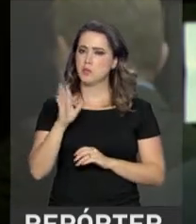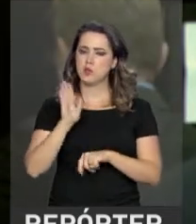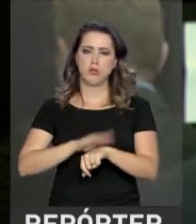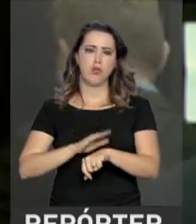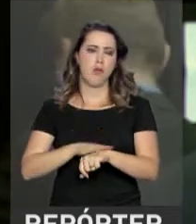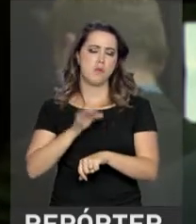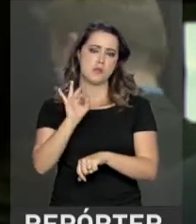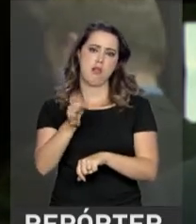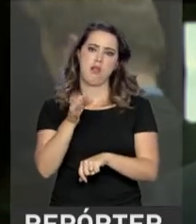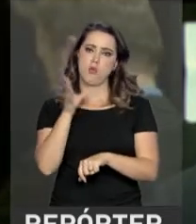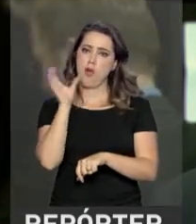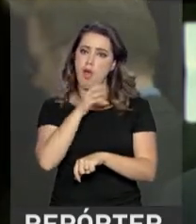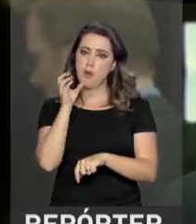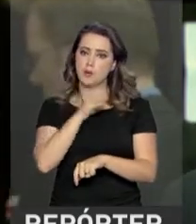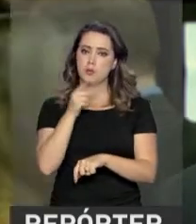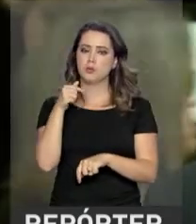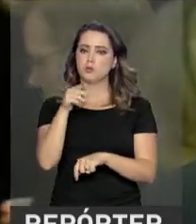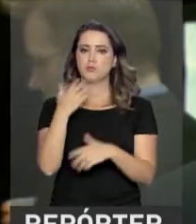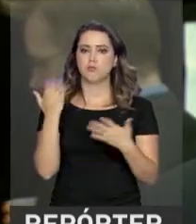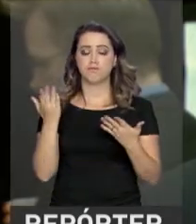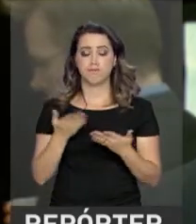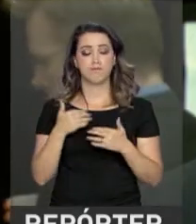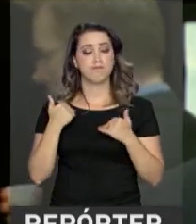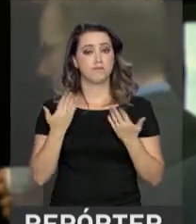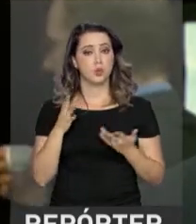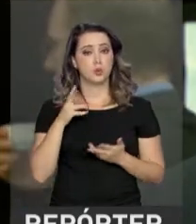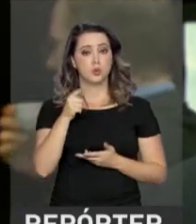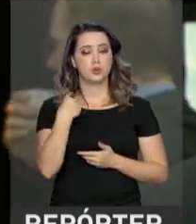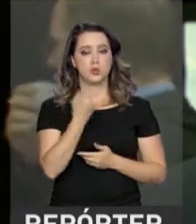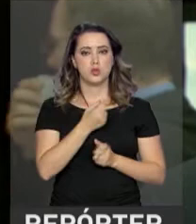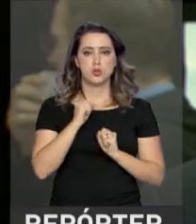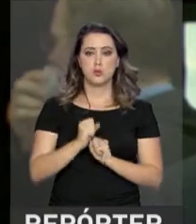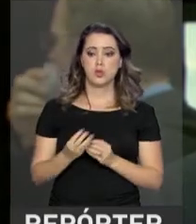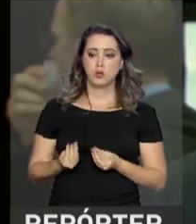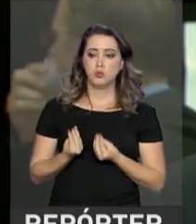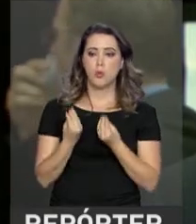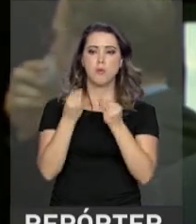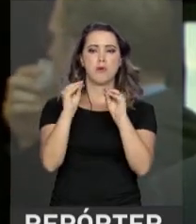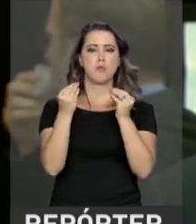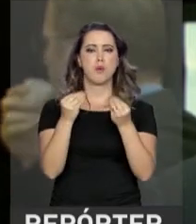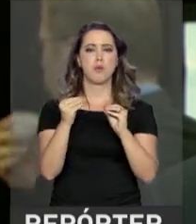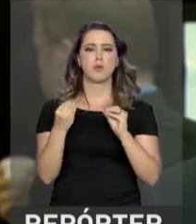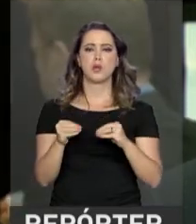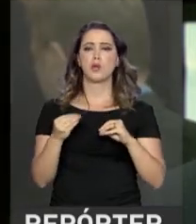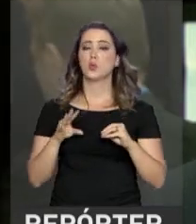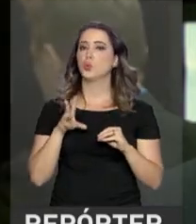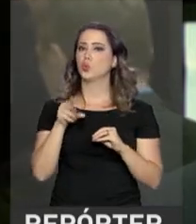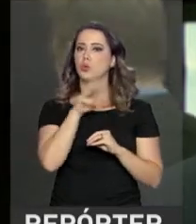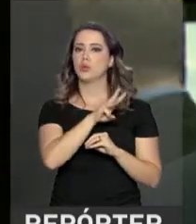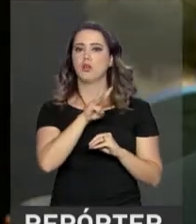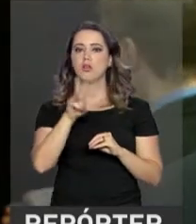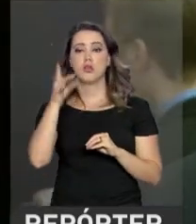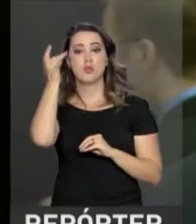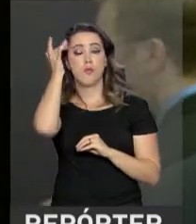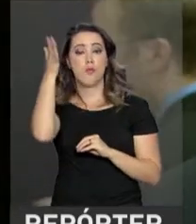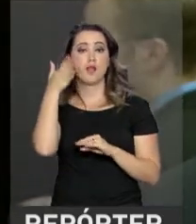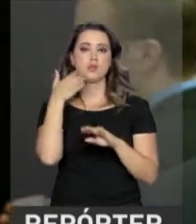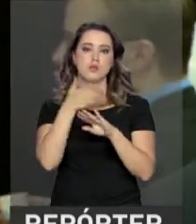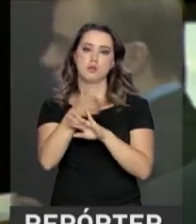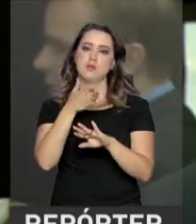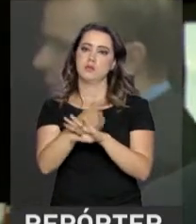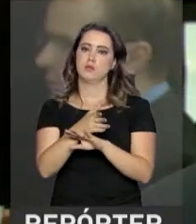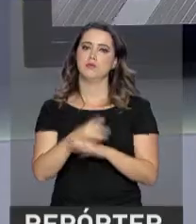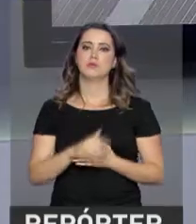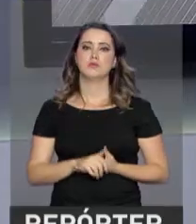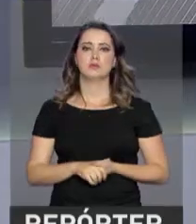tempo real ela é respondida de forma imediata em tudo que a gente puder botar é em plataforma digital processo ao cidadão nós vamos